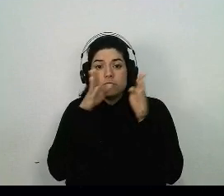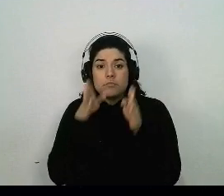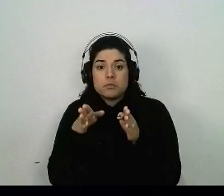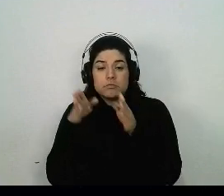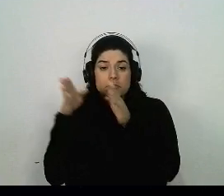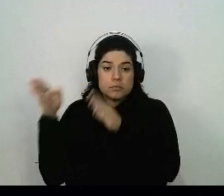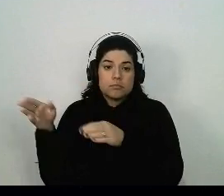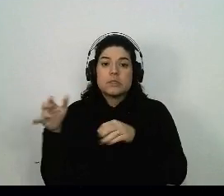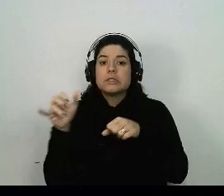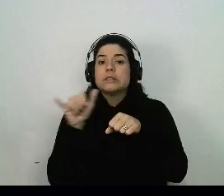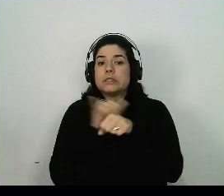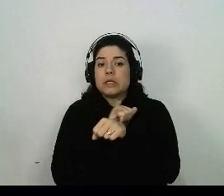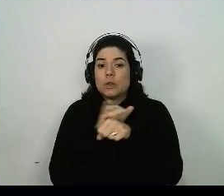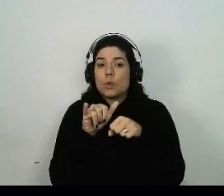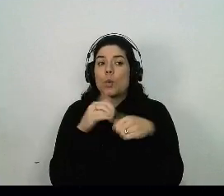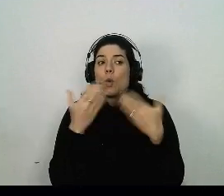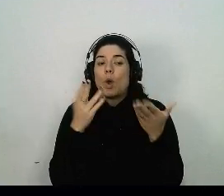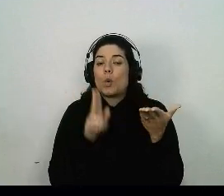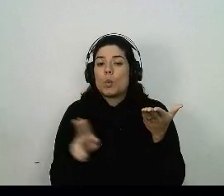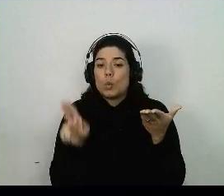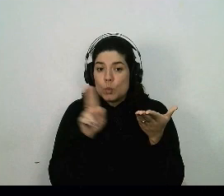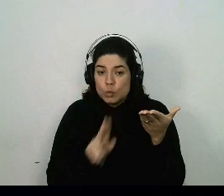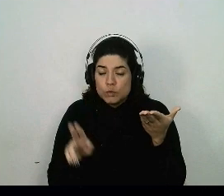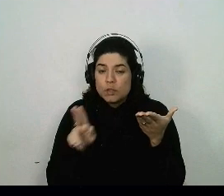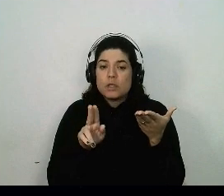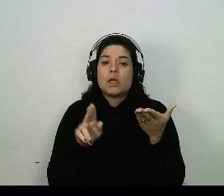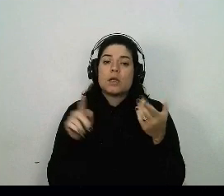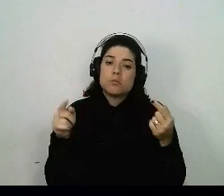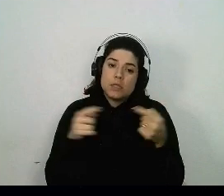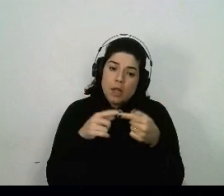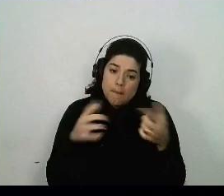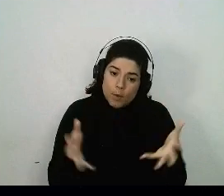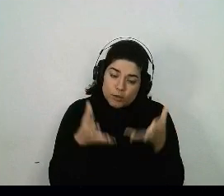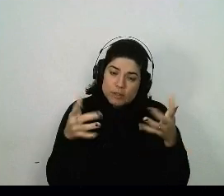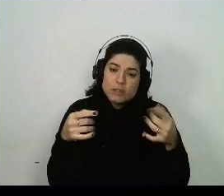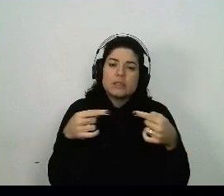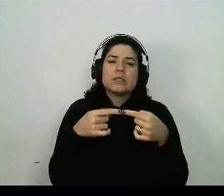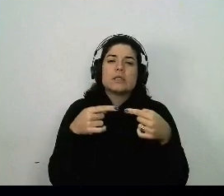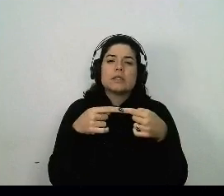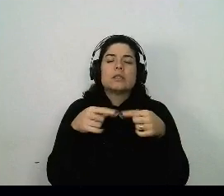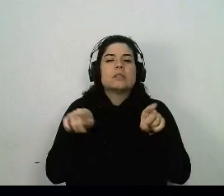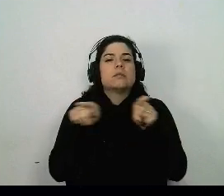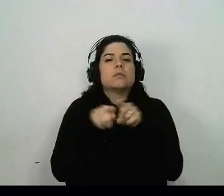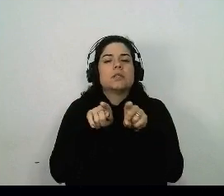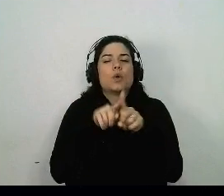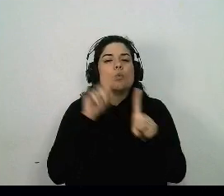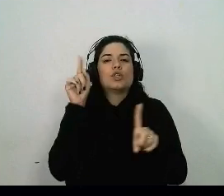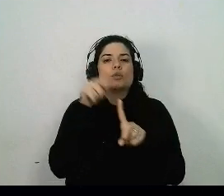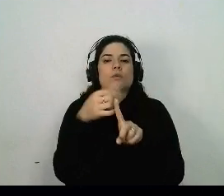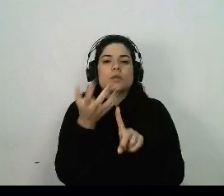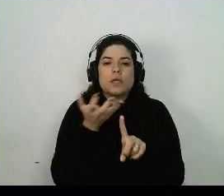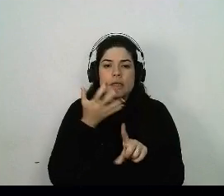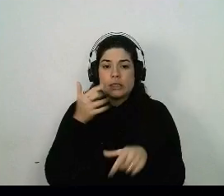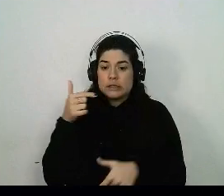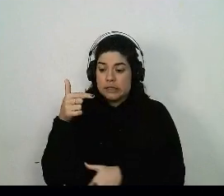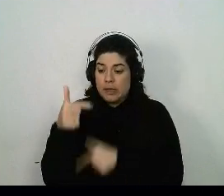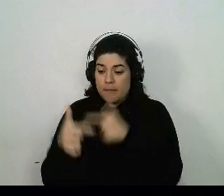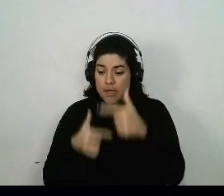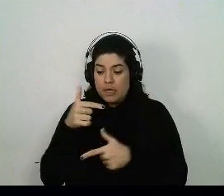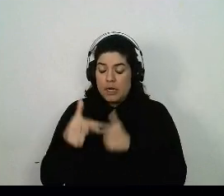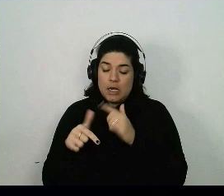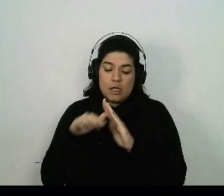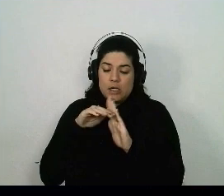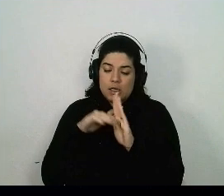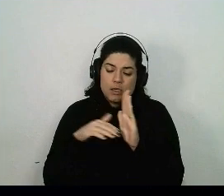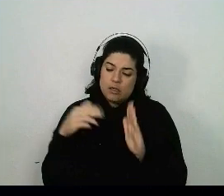vai ser adotado, com essa questão de motivação e os objetivos esperados. Trabalhar no plano. Então, o plano aqui, pessoal, é um plano